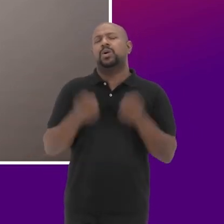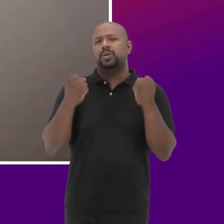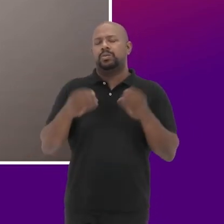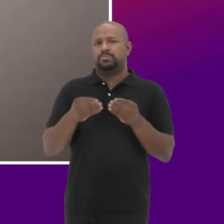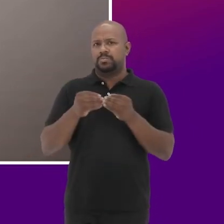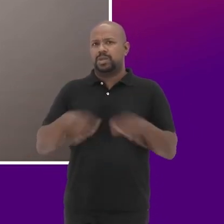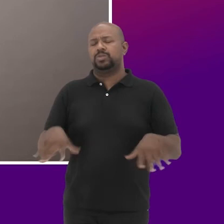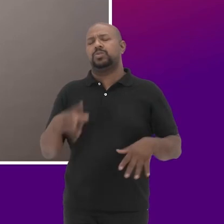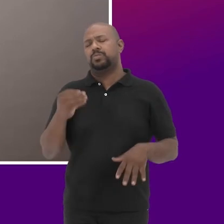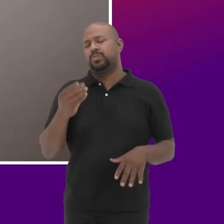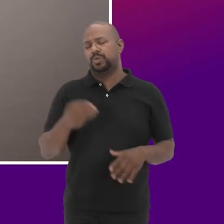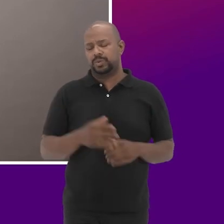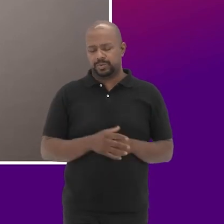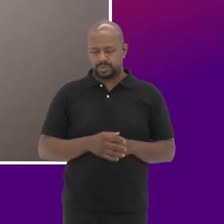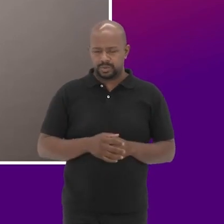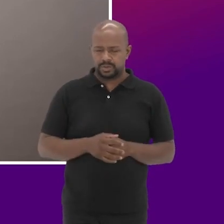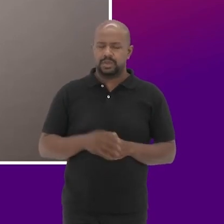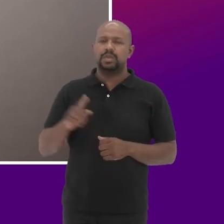muito